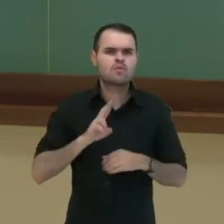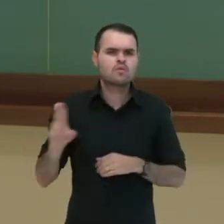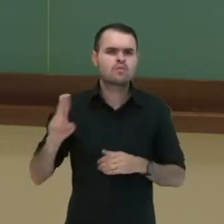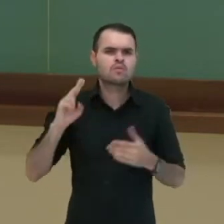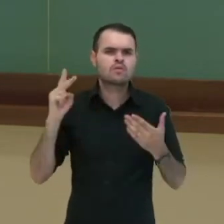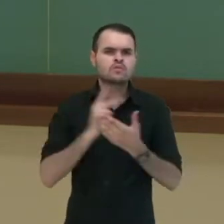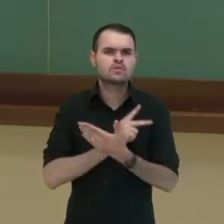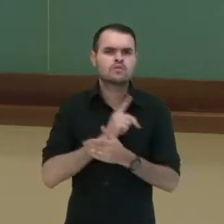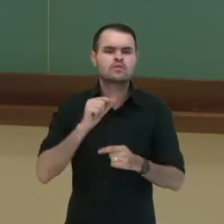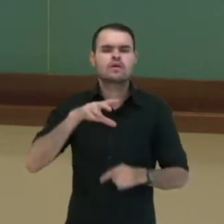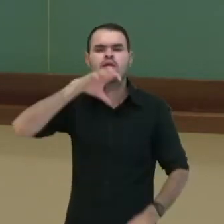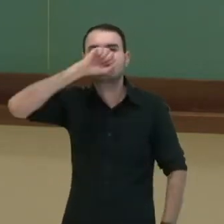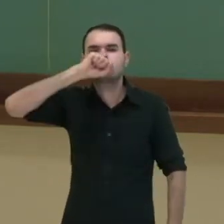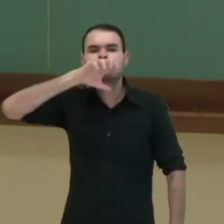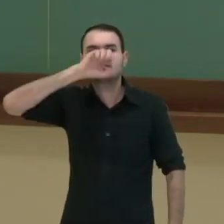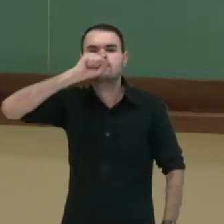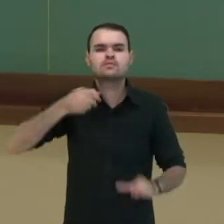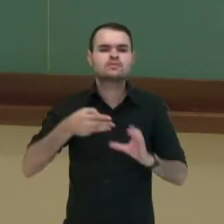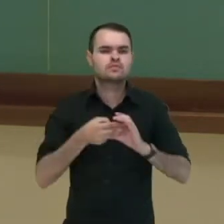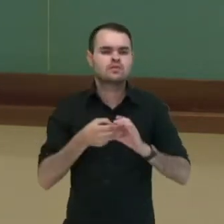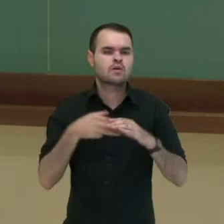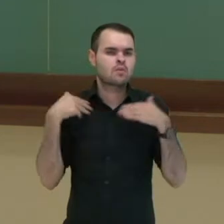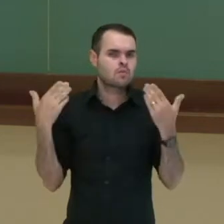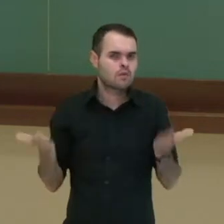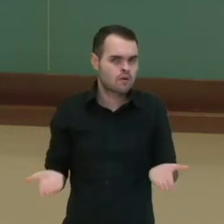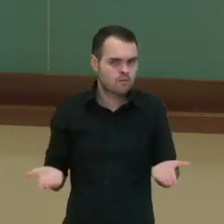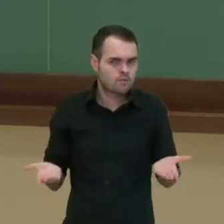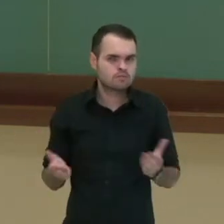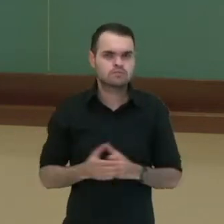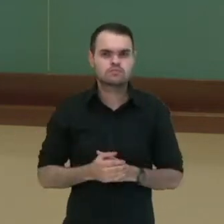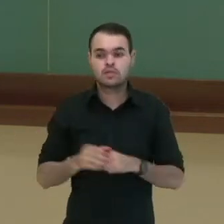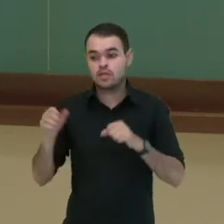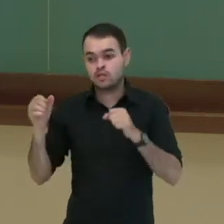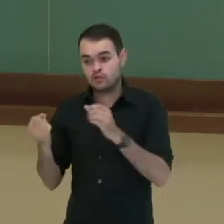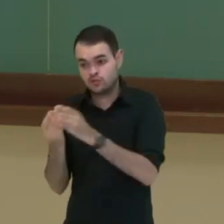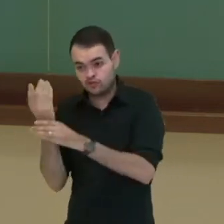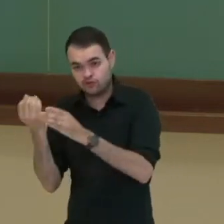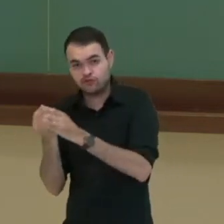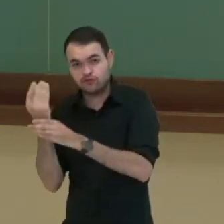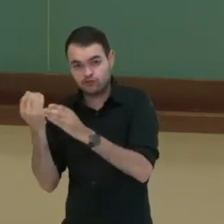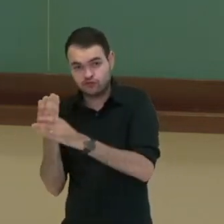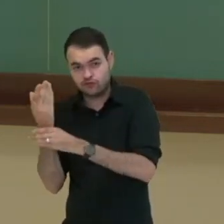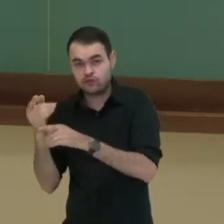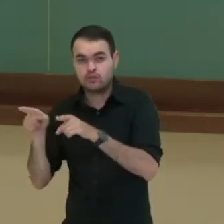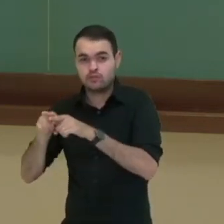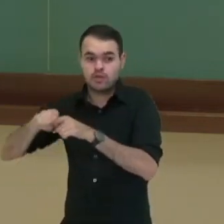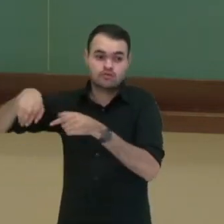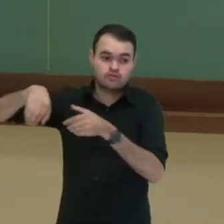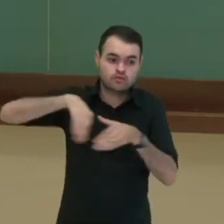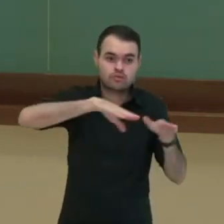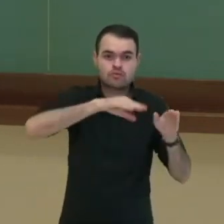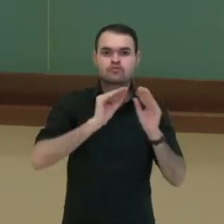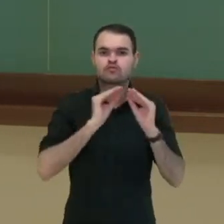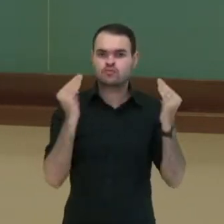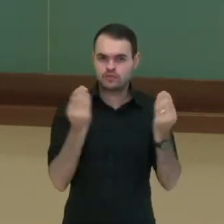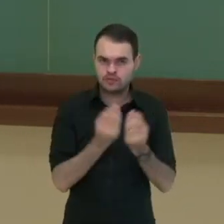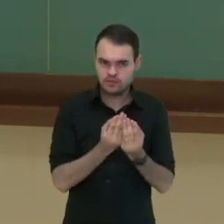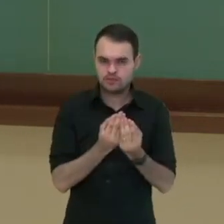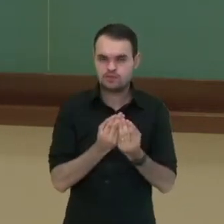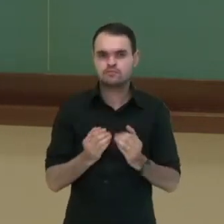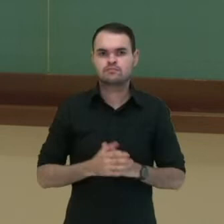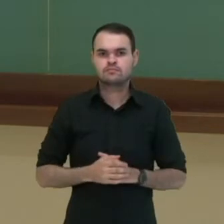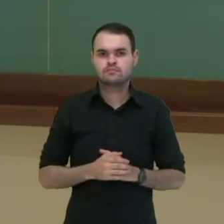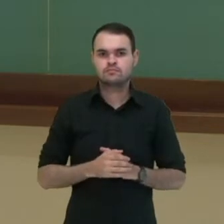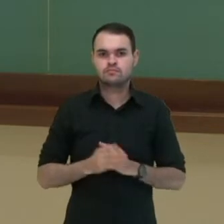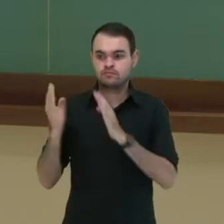a respiração celular, a síntese e o transporte de substâncias, respectivamente?